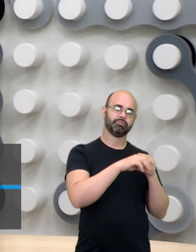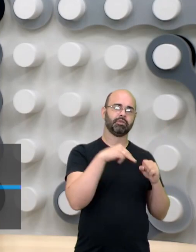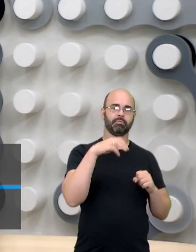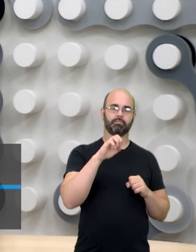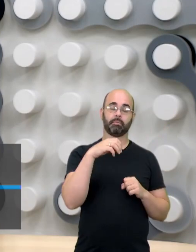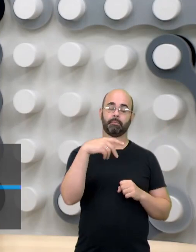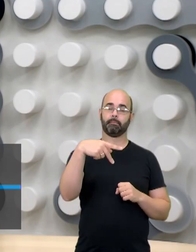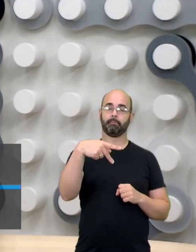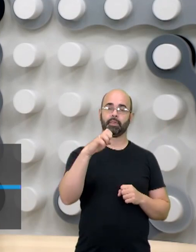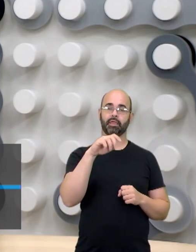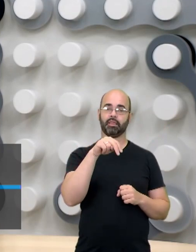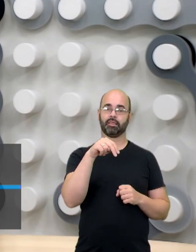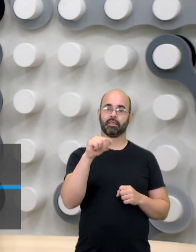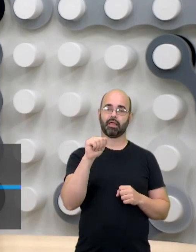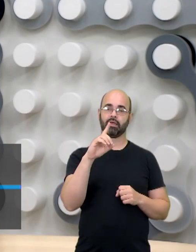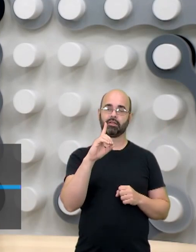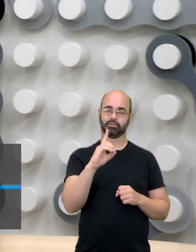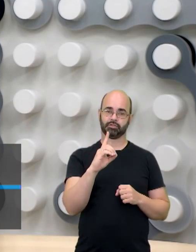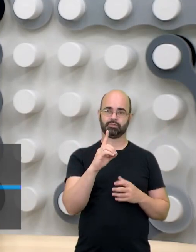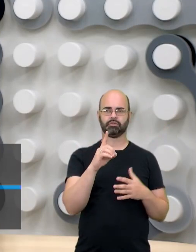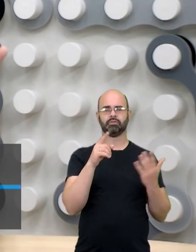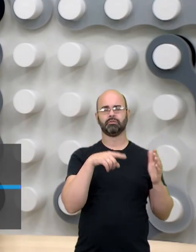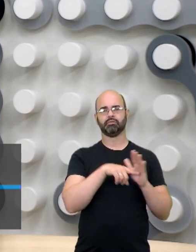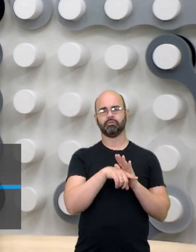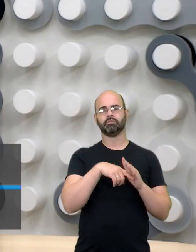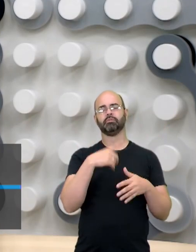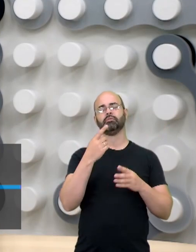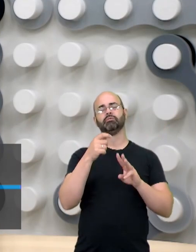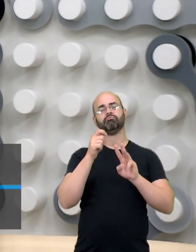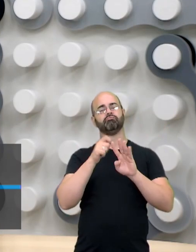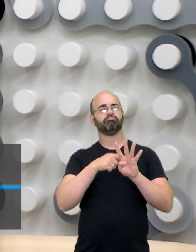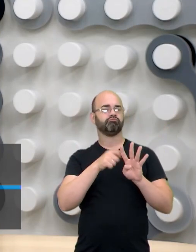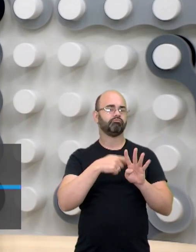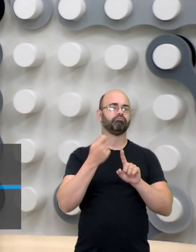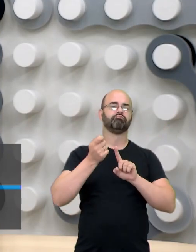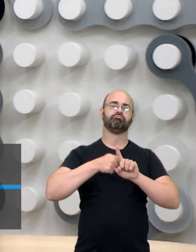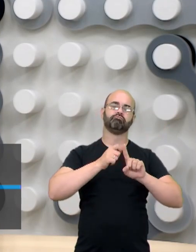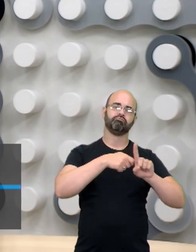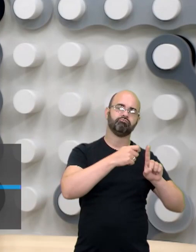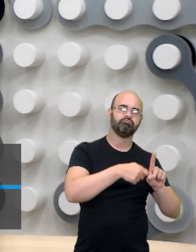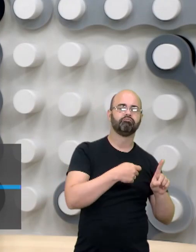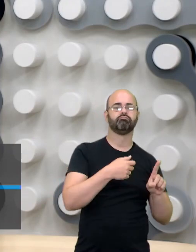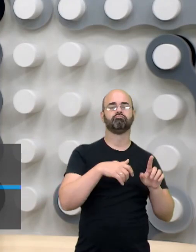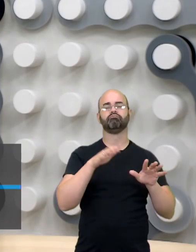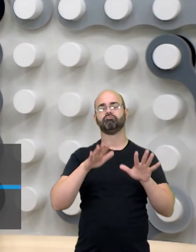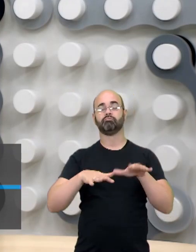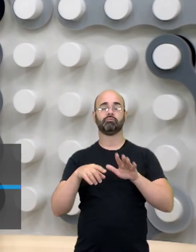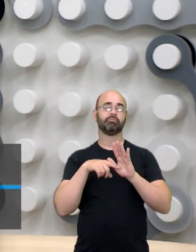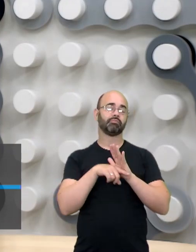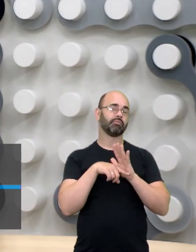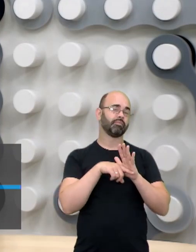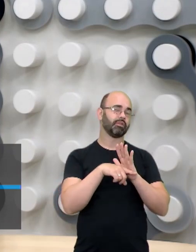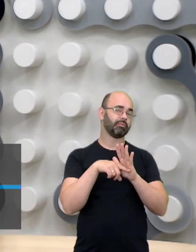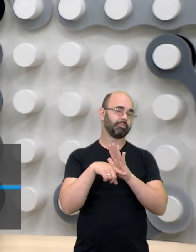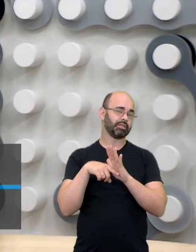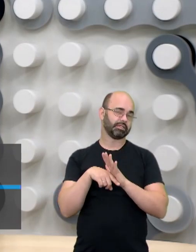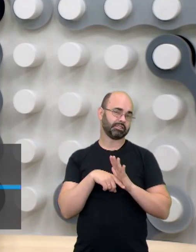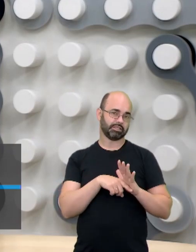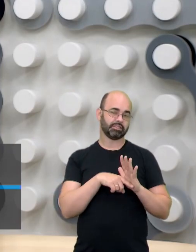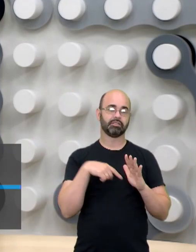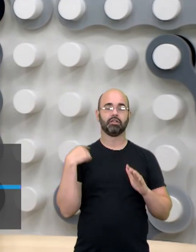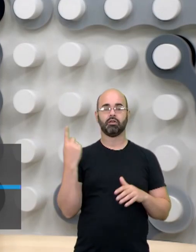PNAD, por exemplo, que são pesquisas trimestrais, quadrimestrais, mensais, né? Muito pesquisas assim, muito mais do